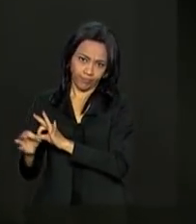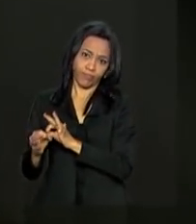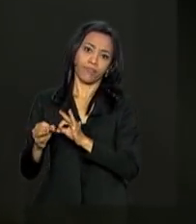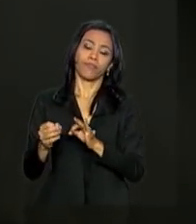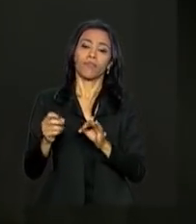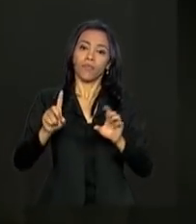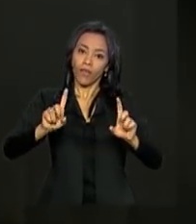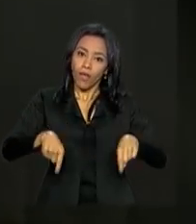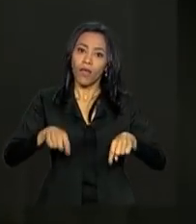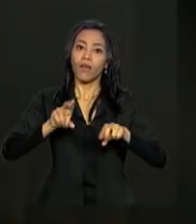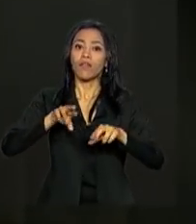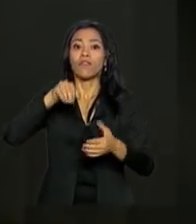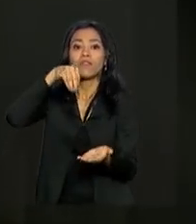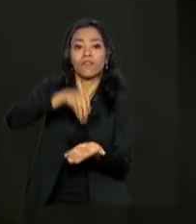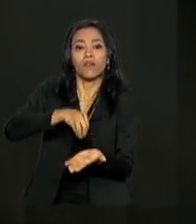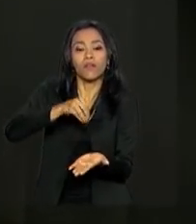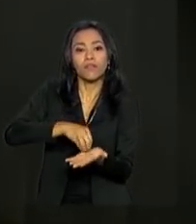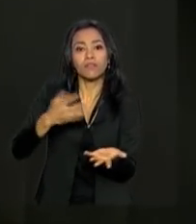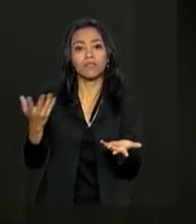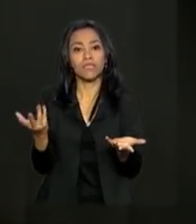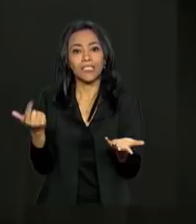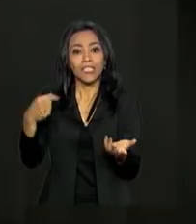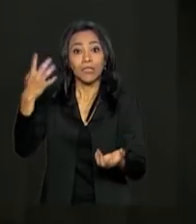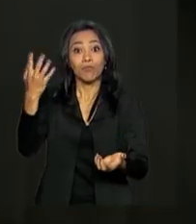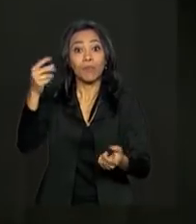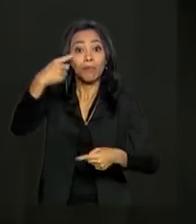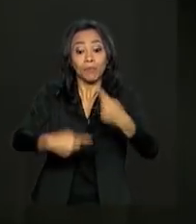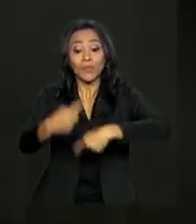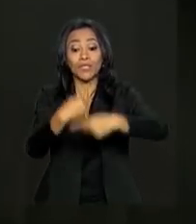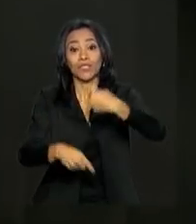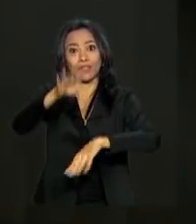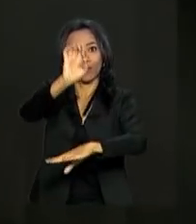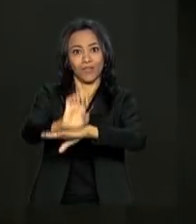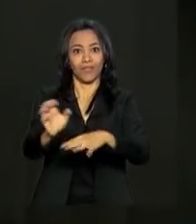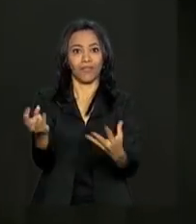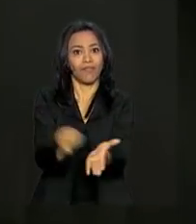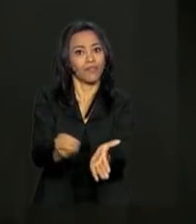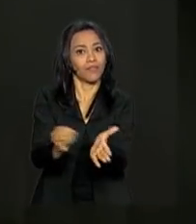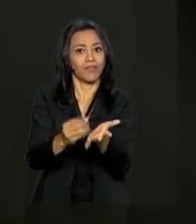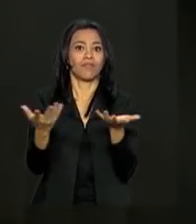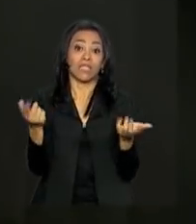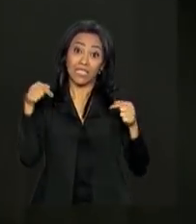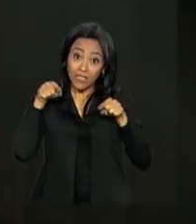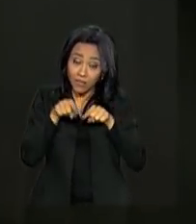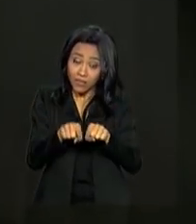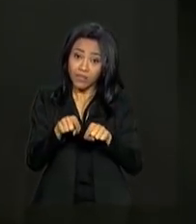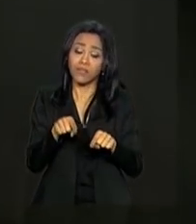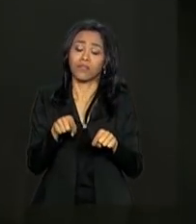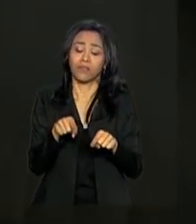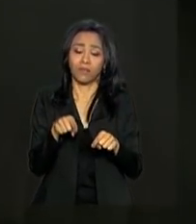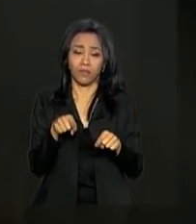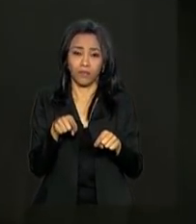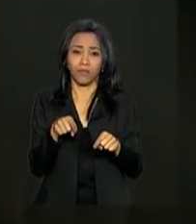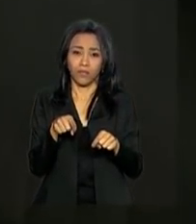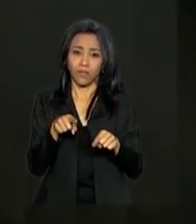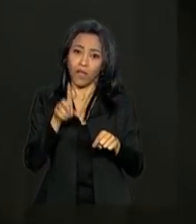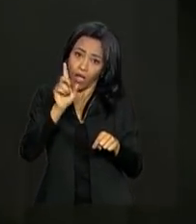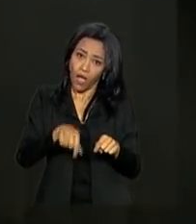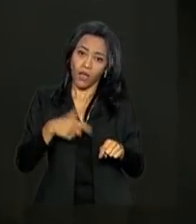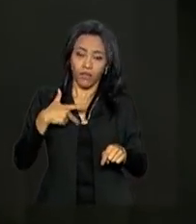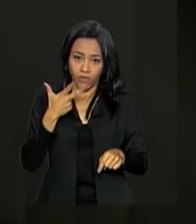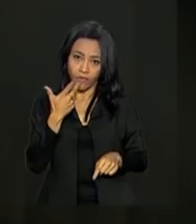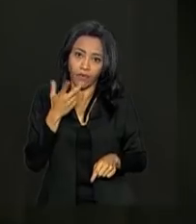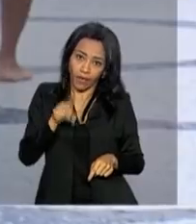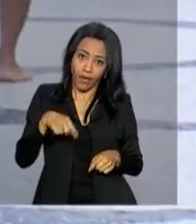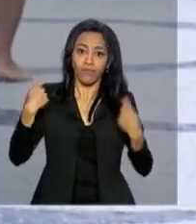questão de falta de credibilidade política do Estado. Então isso me autoriza a dizer, ela